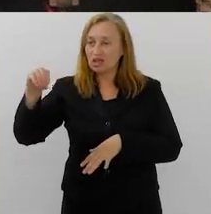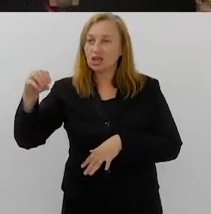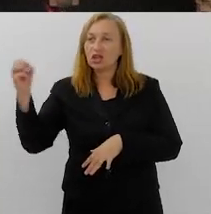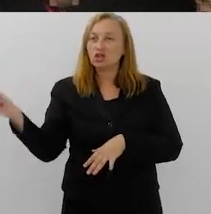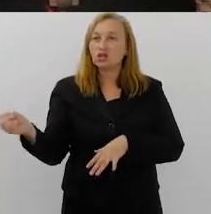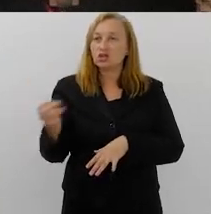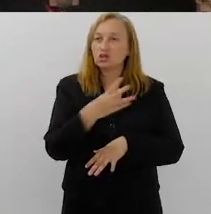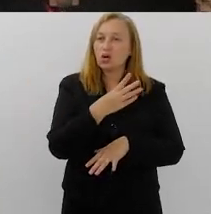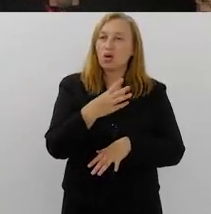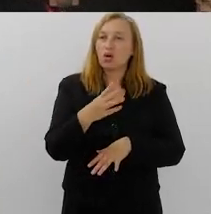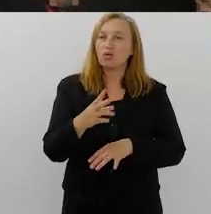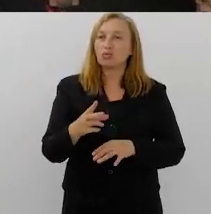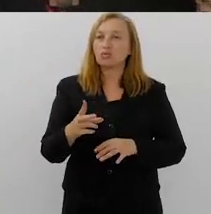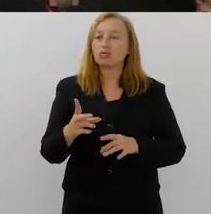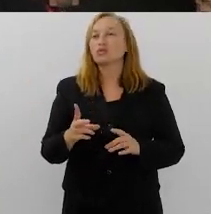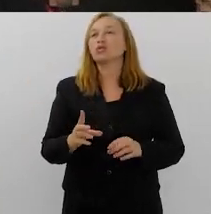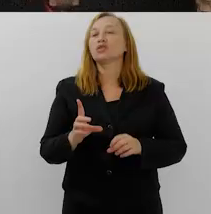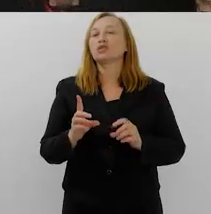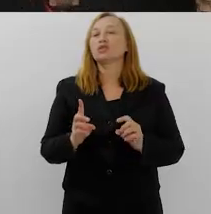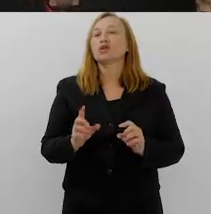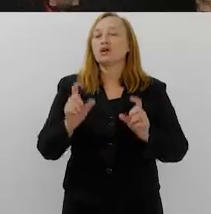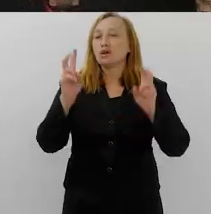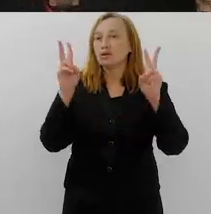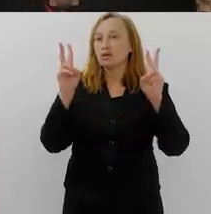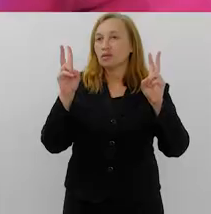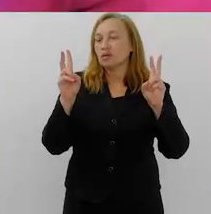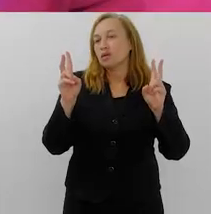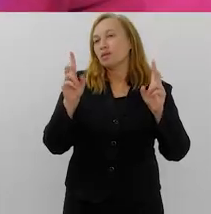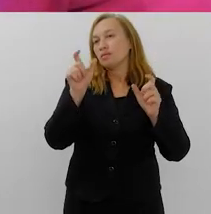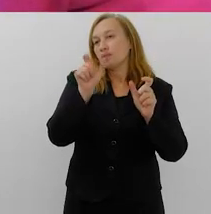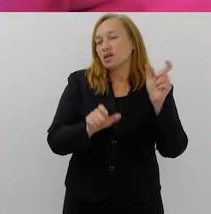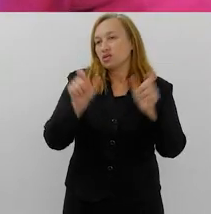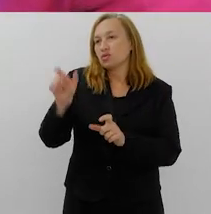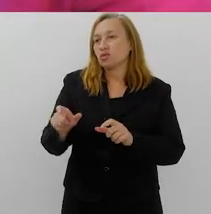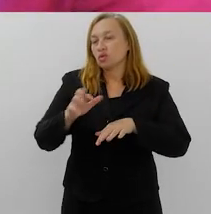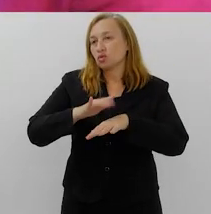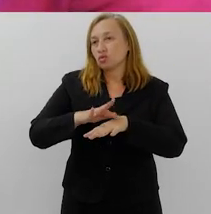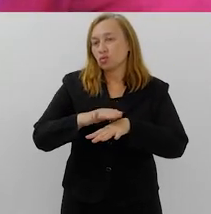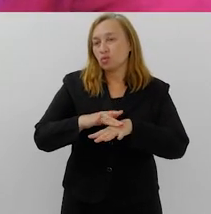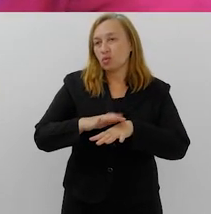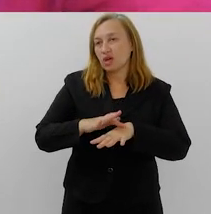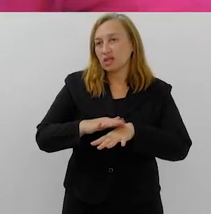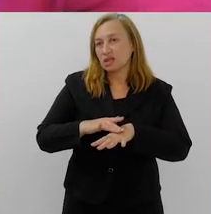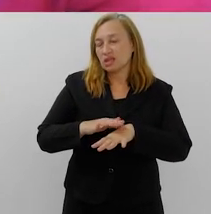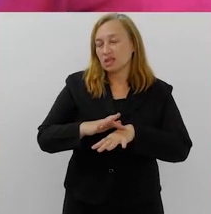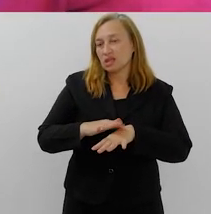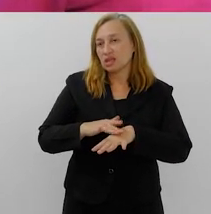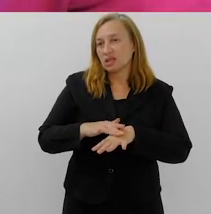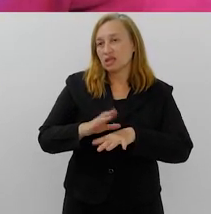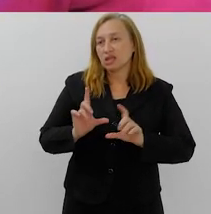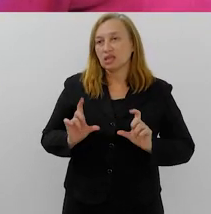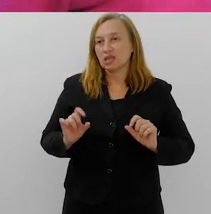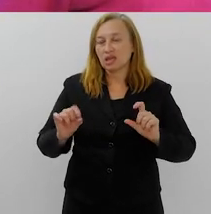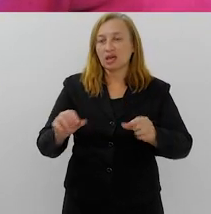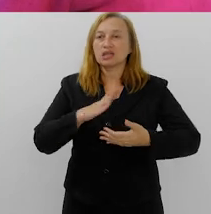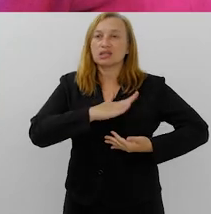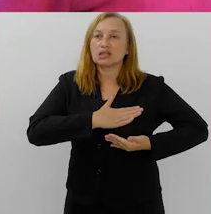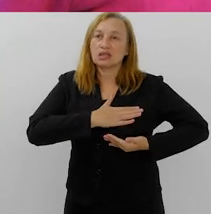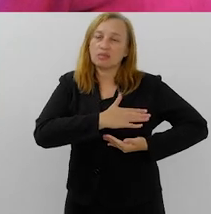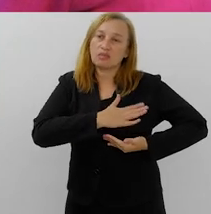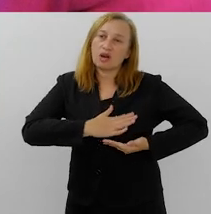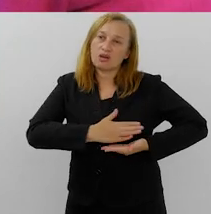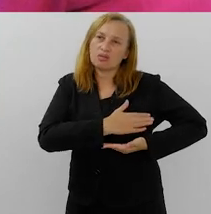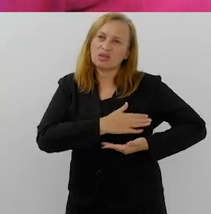10.290 novos casos de câncer de mama em 2023 24 25 pro estado do Rio de